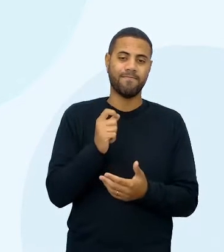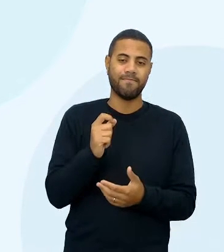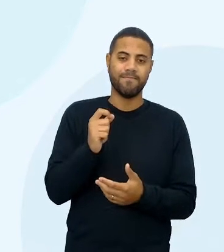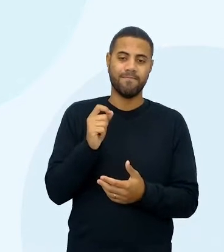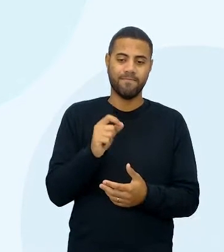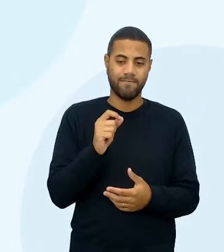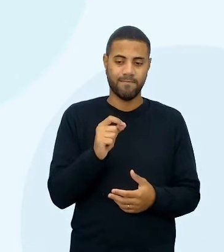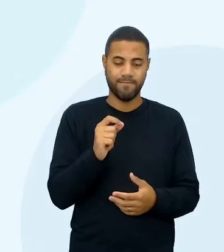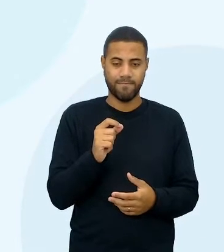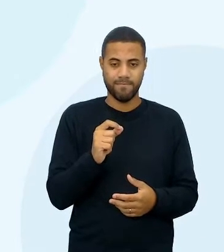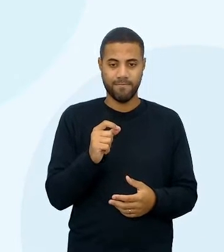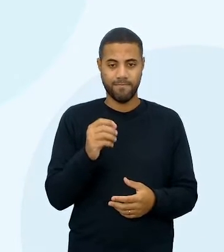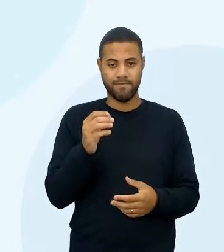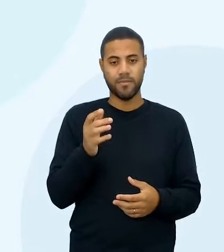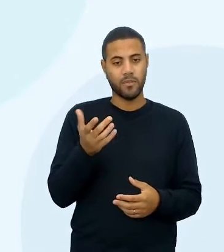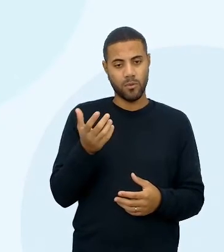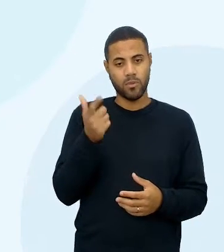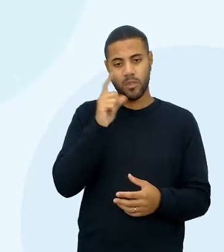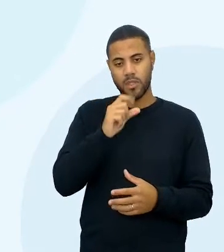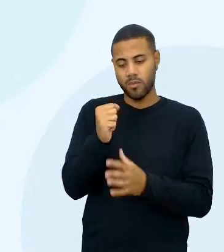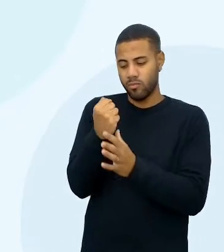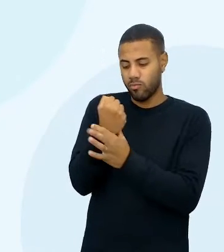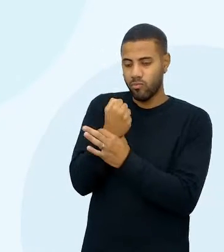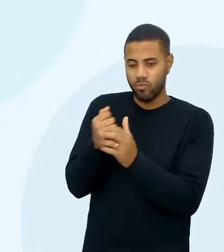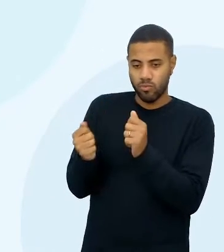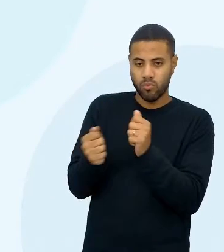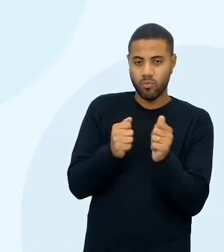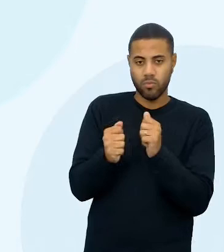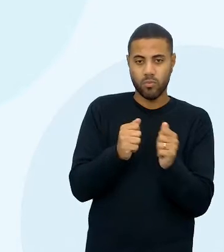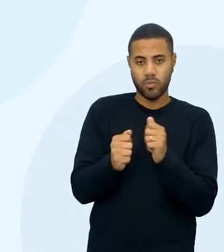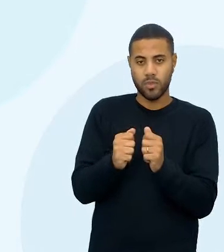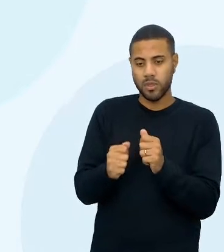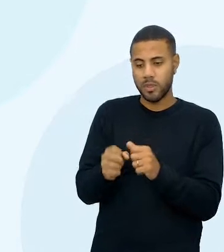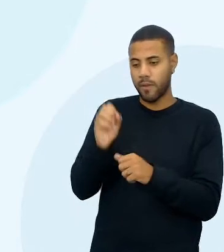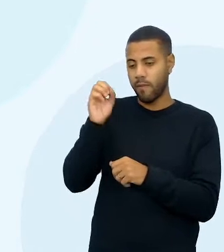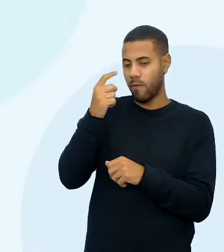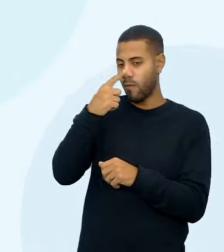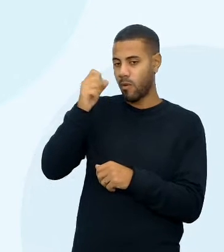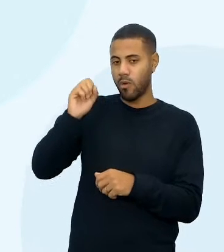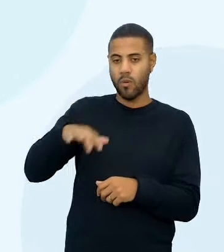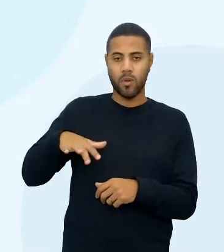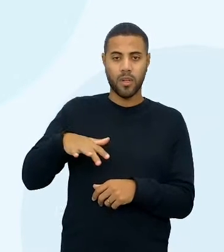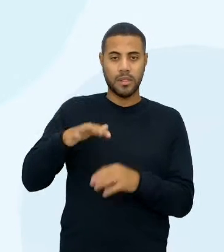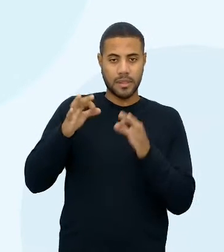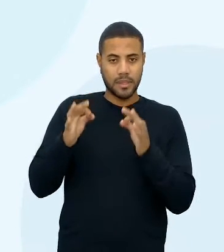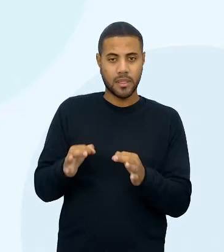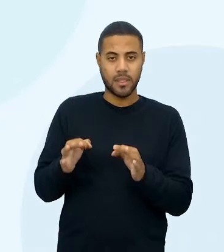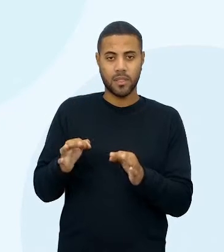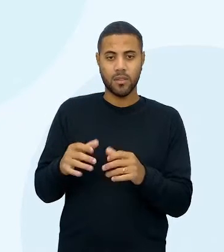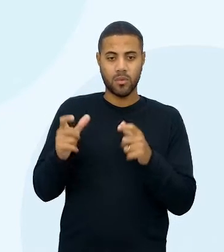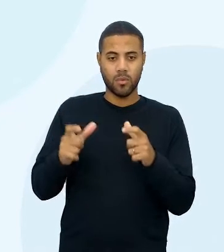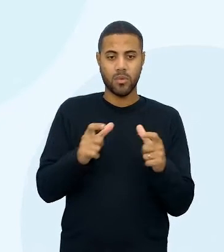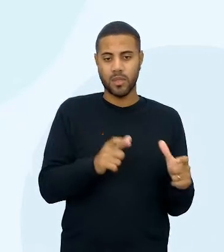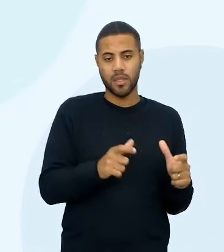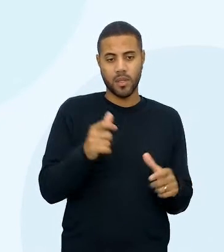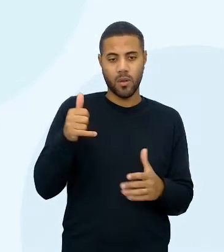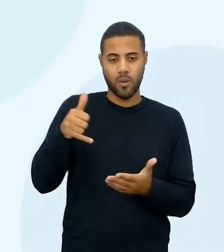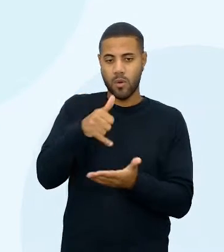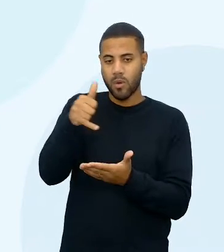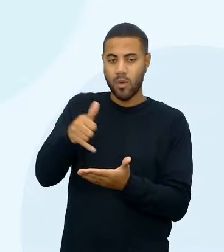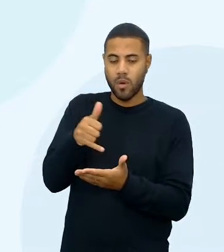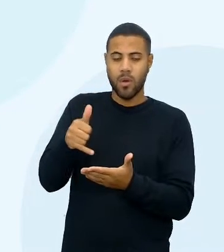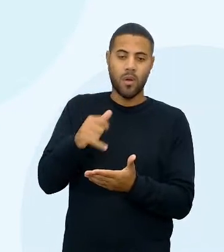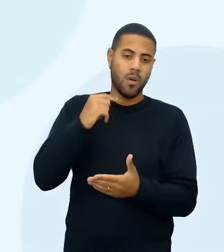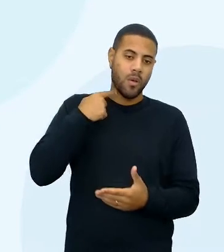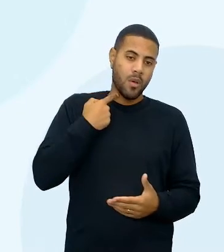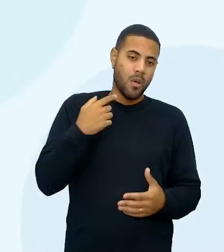para justamente haver esse controle de como consumir, como descartar todos esses resíduos e rejeitos de forma